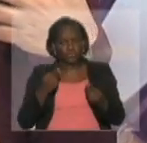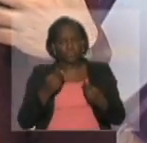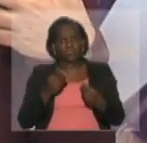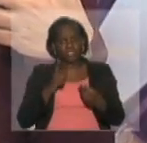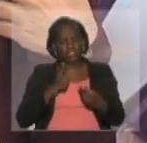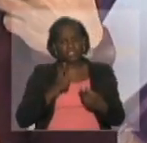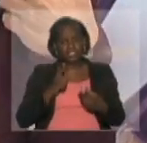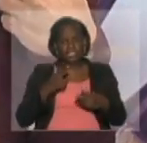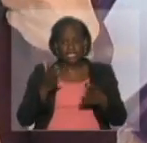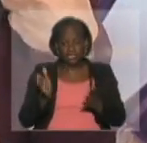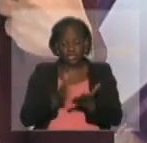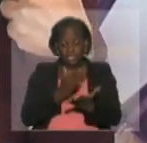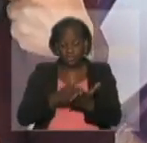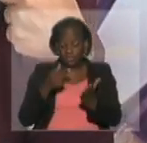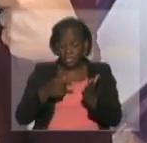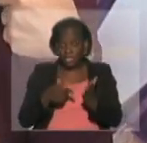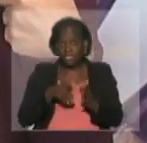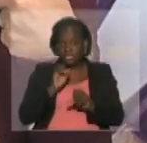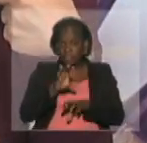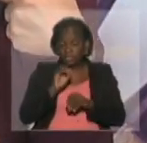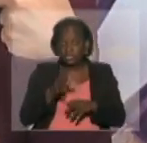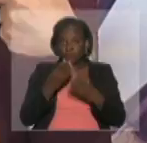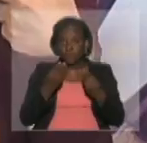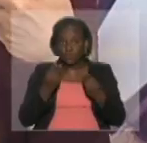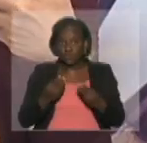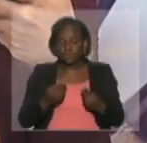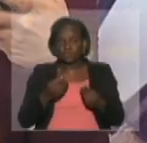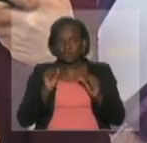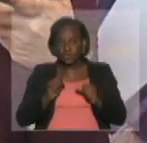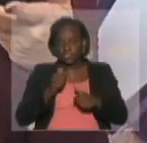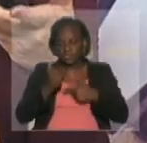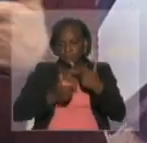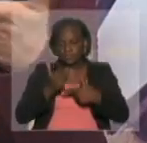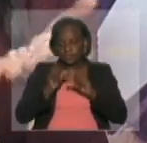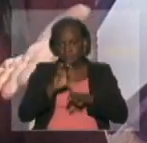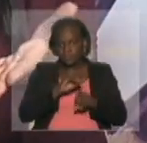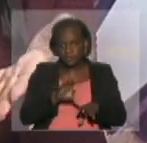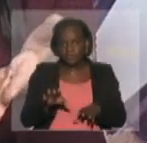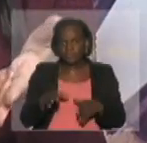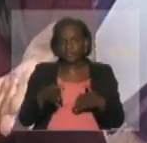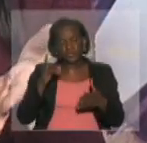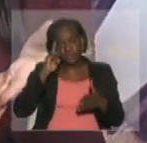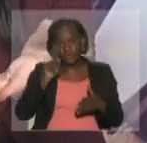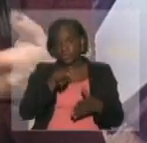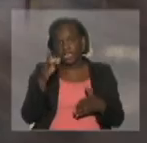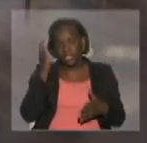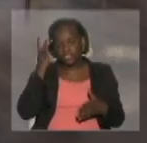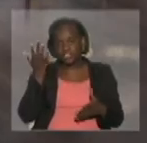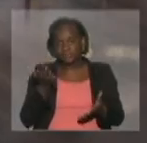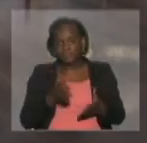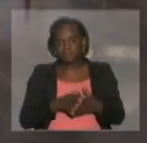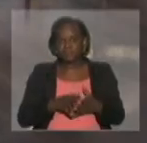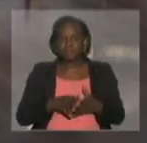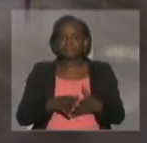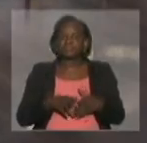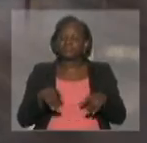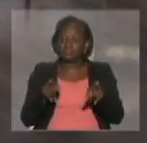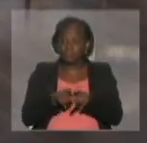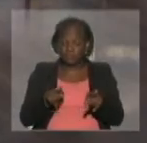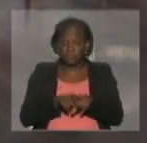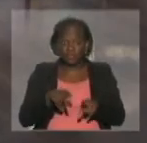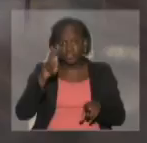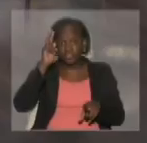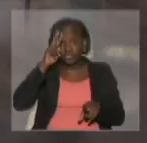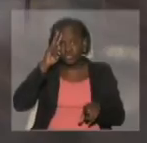esse tipo de obra trabalha bastante, acho que a gente pode trabalhar bastante esse aspecto. Não sei o que vocês acharam. Mas, inclusive, assim, pra mim... o mito